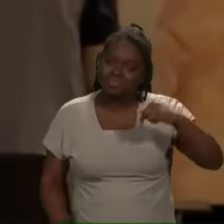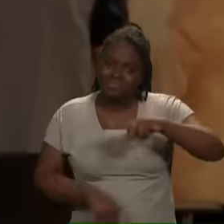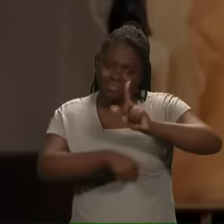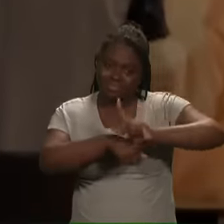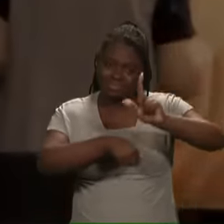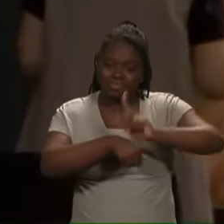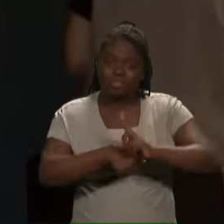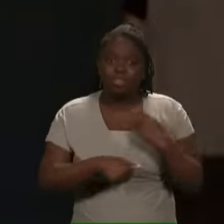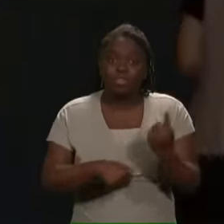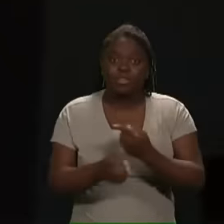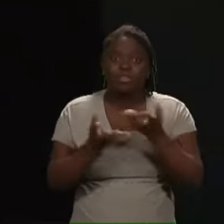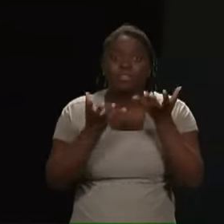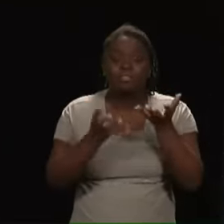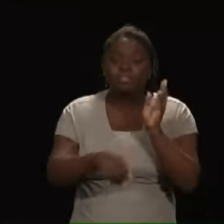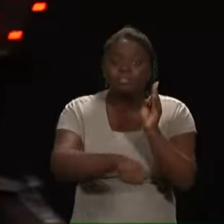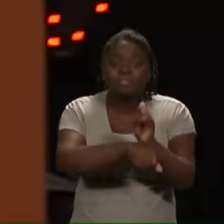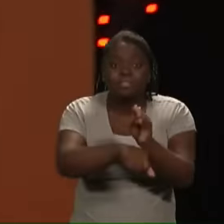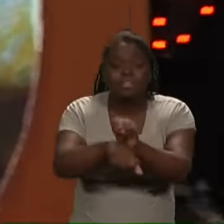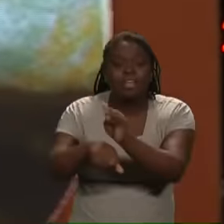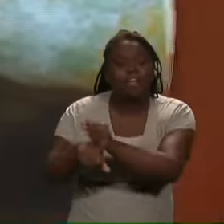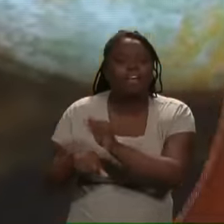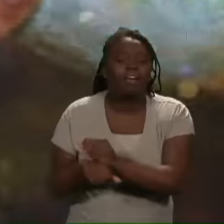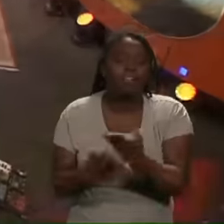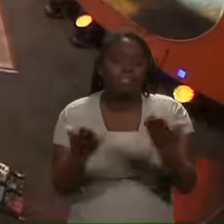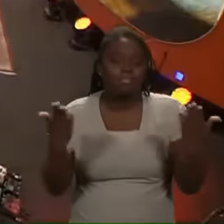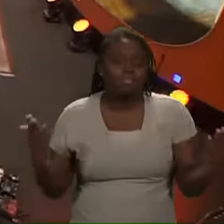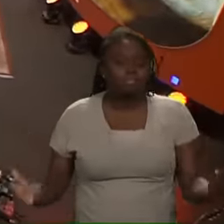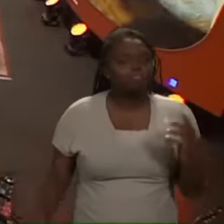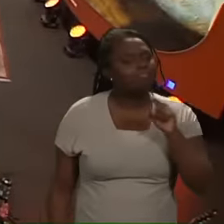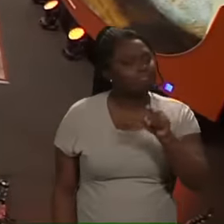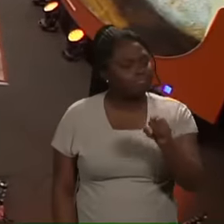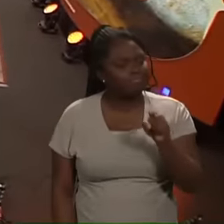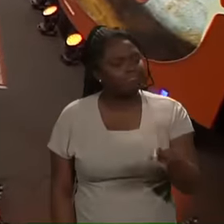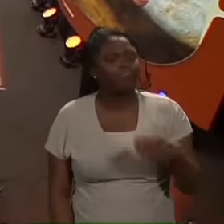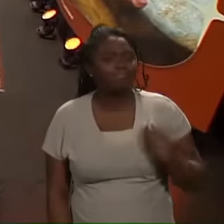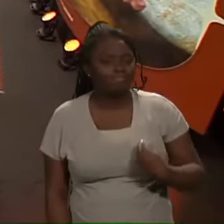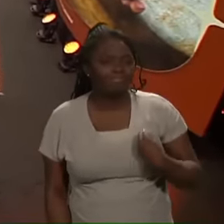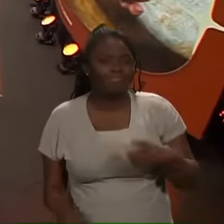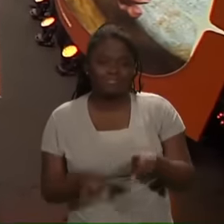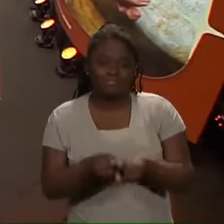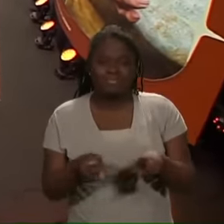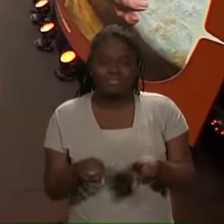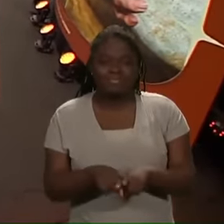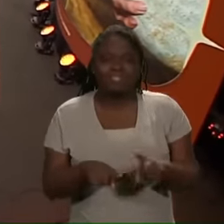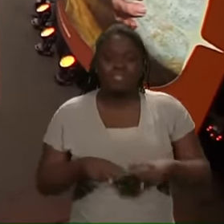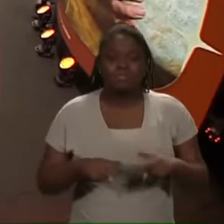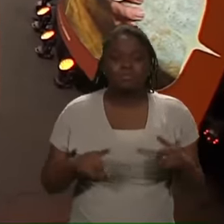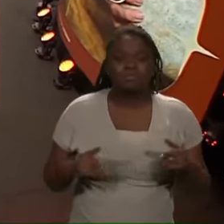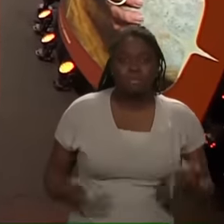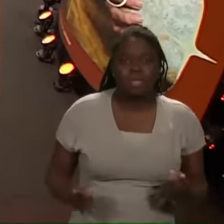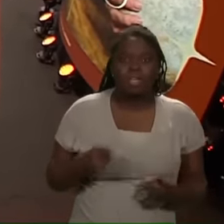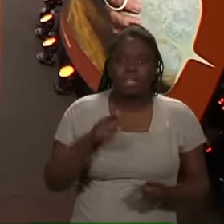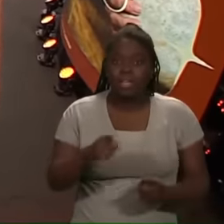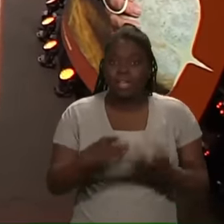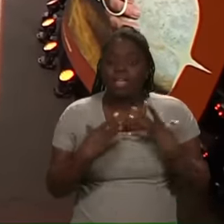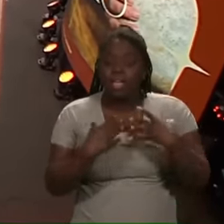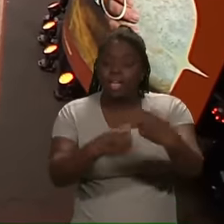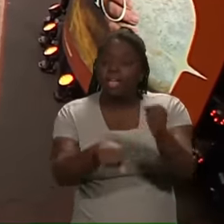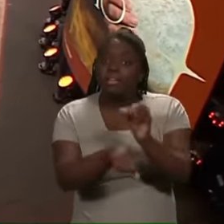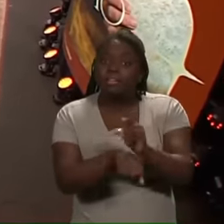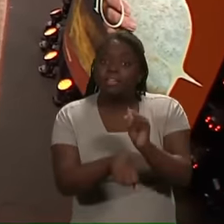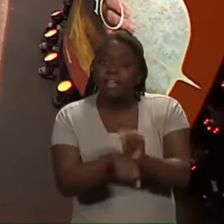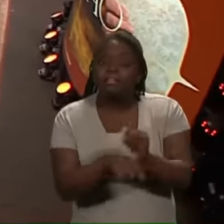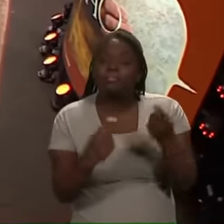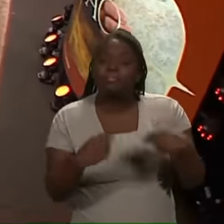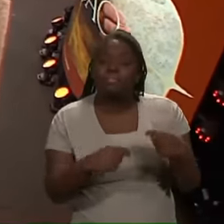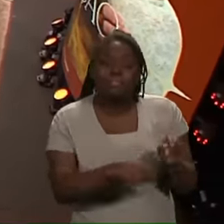Nós queremos cuidar de você, você faz parte disso, mas para você ser cuidado, você tem que começar a